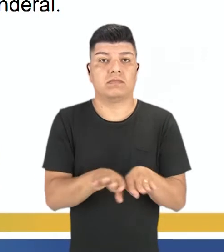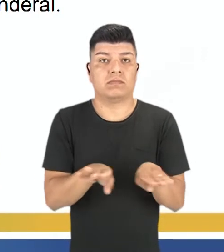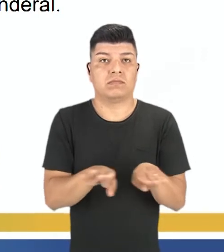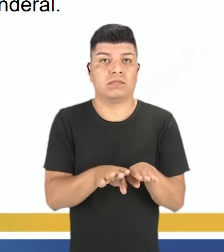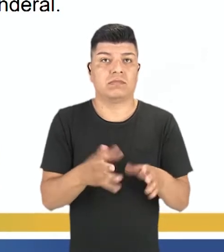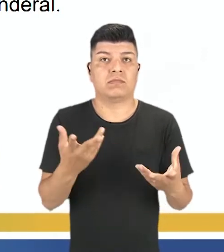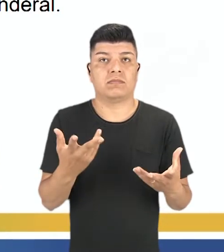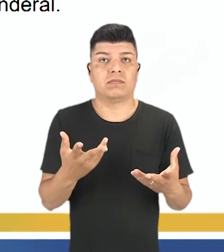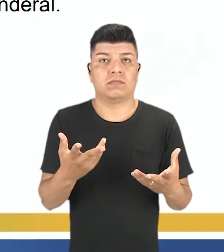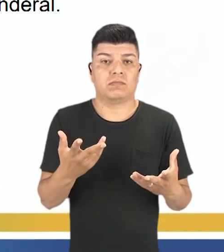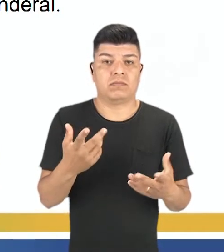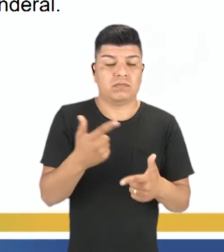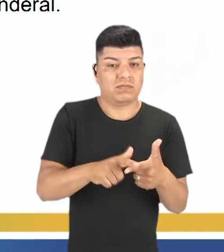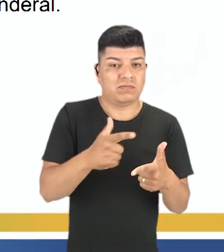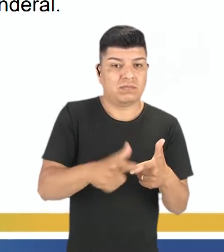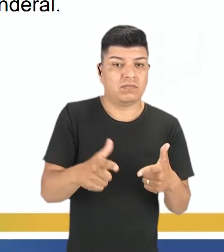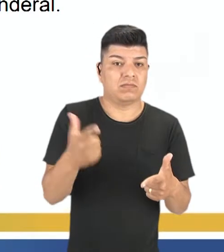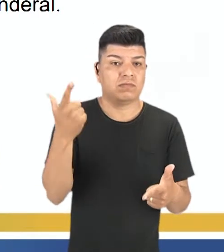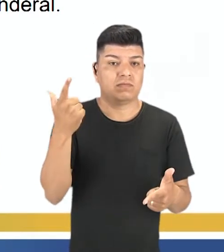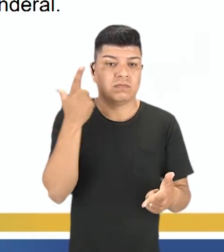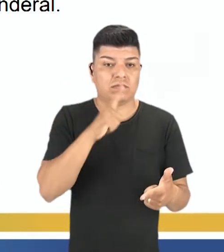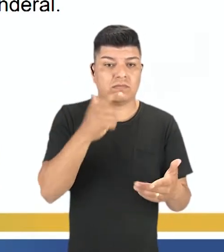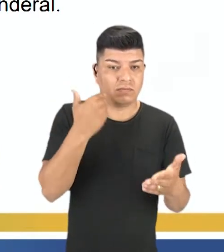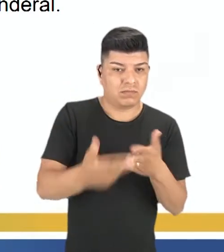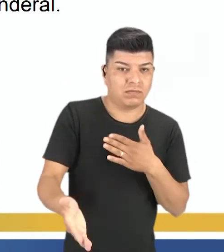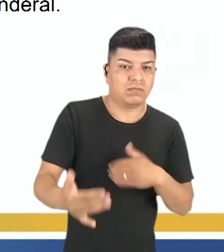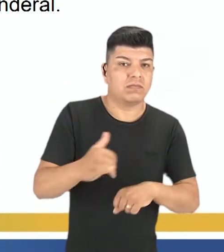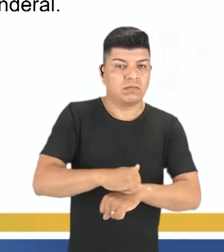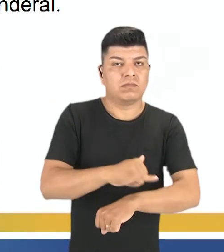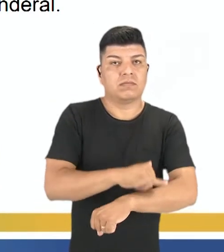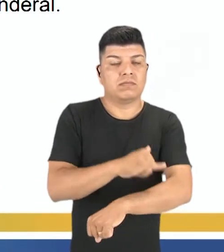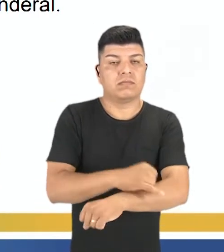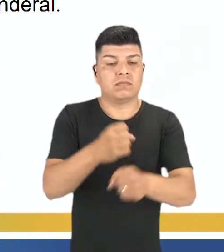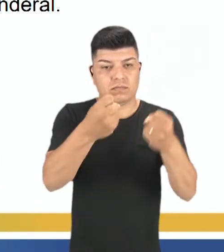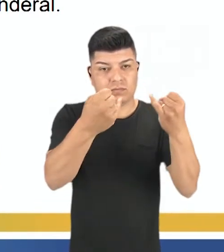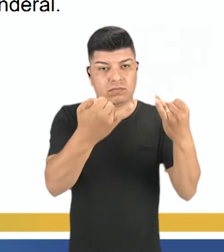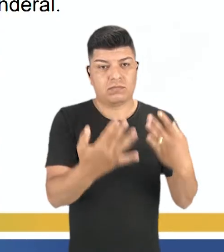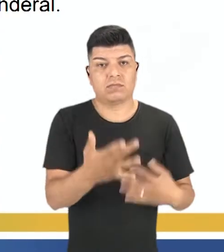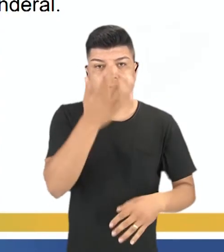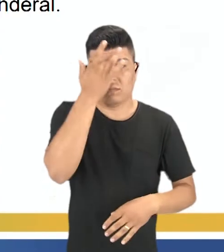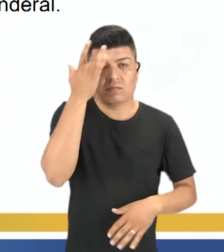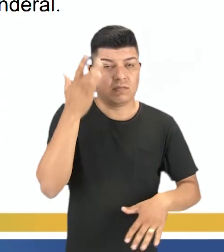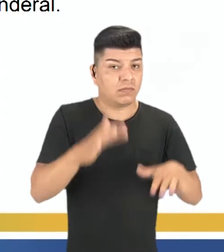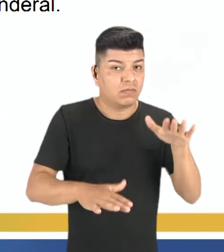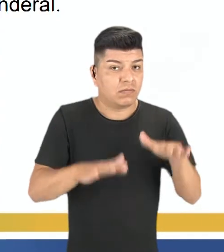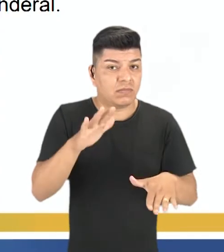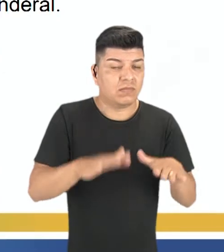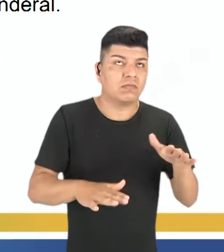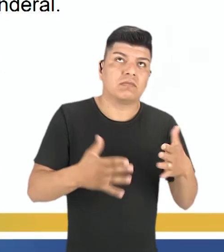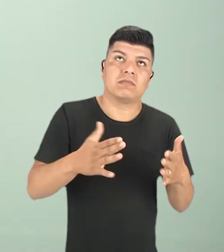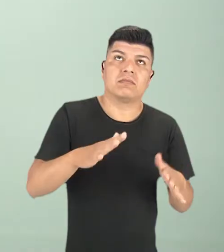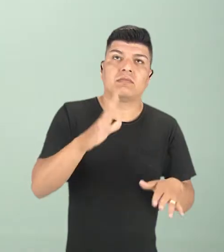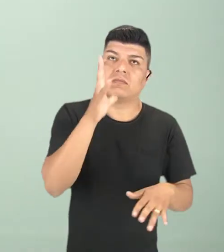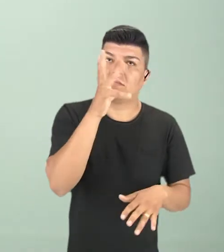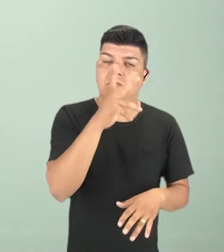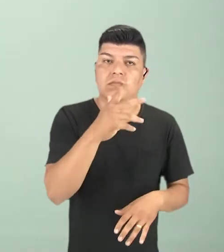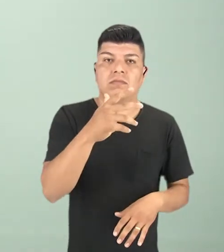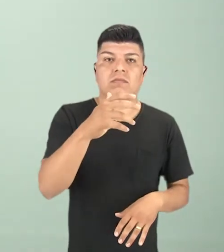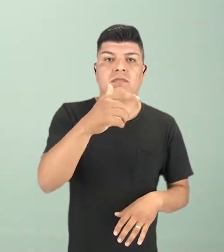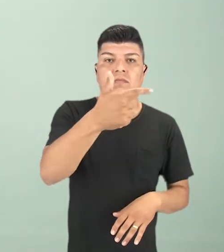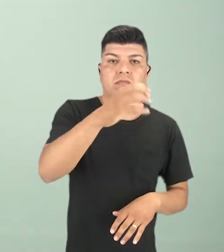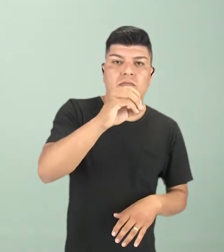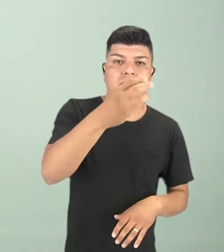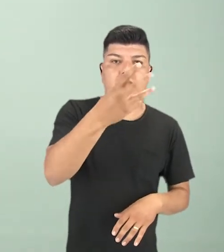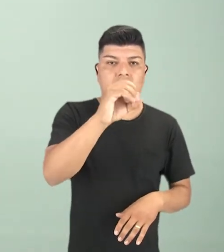ignoram programas sensatos para conseguir perda ponderal. É o que a gente fala, as pessoas às vezes demoram 20, 15,